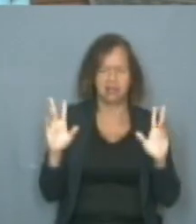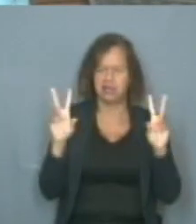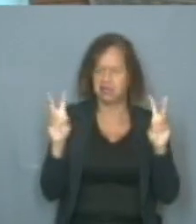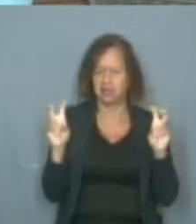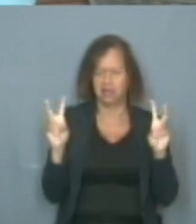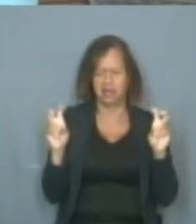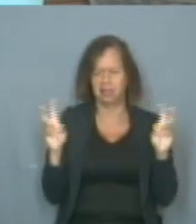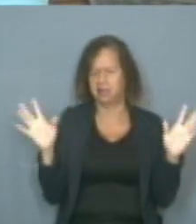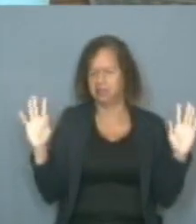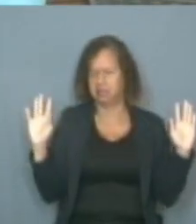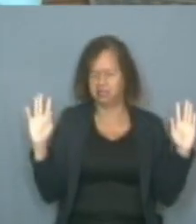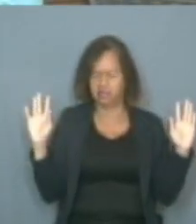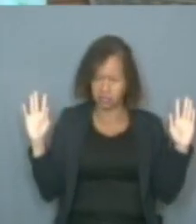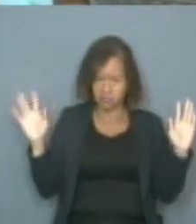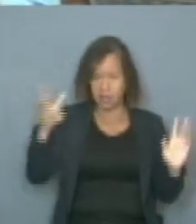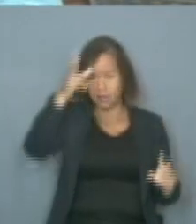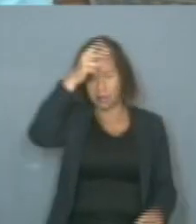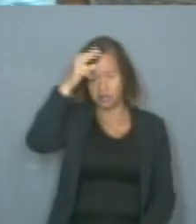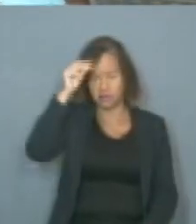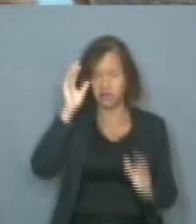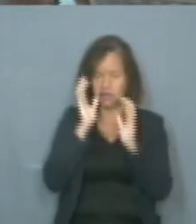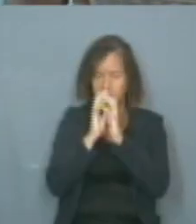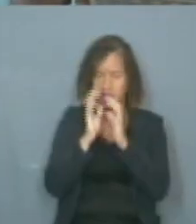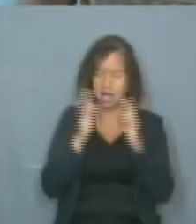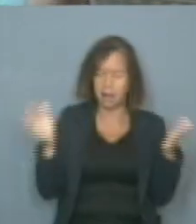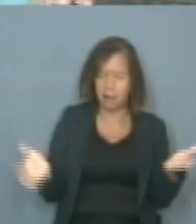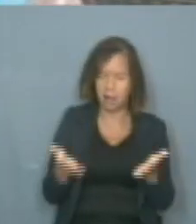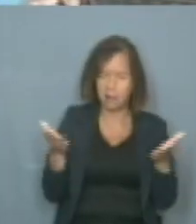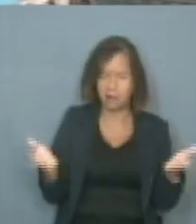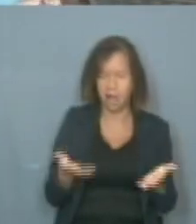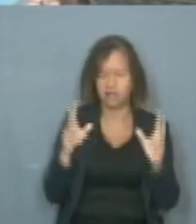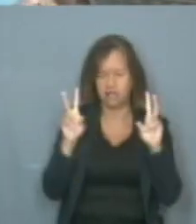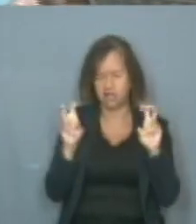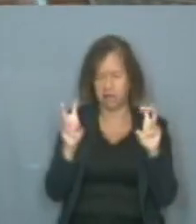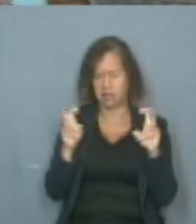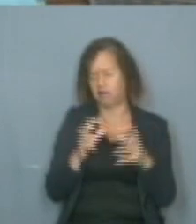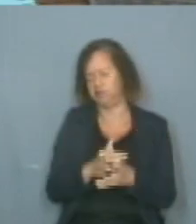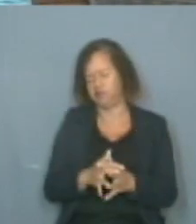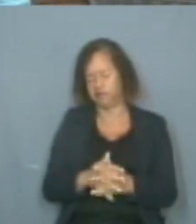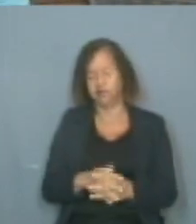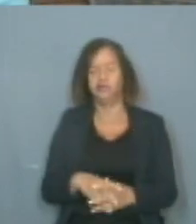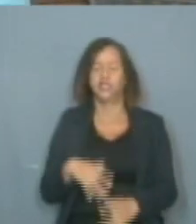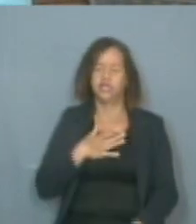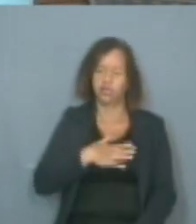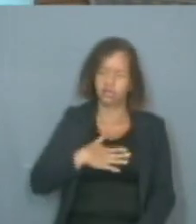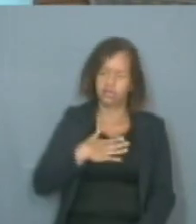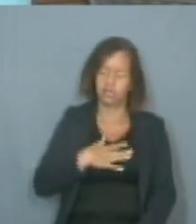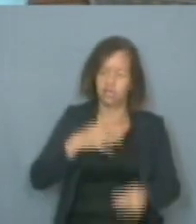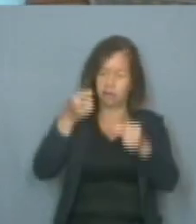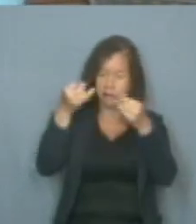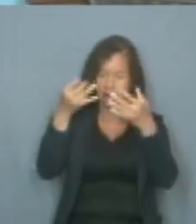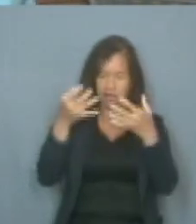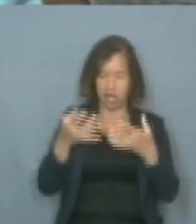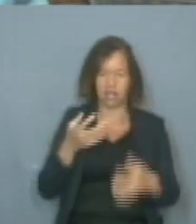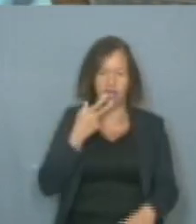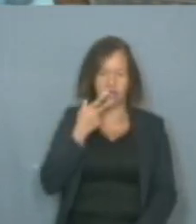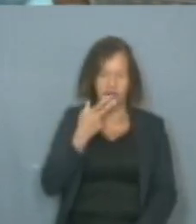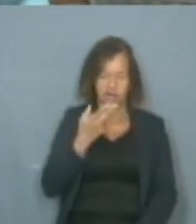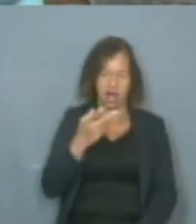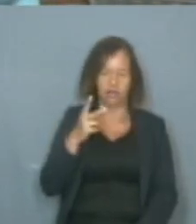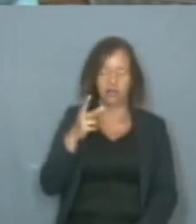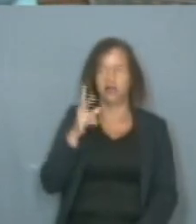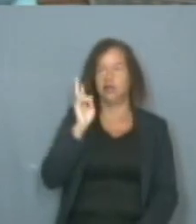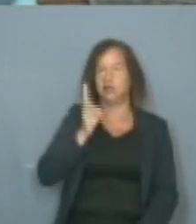temas. Inclusive, a prefeitura do Recife, ela promove esses temas. E aí eu gostaria de deixar bem claro, porque toda vez que eu toco